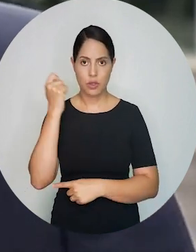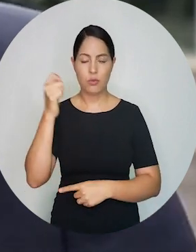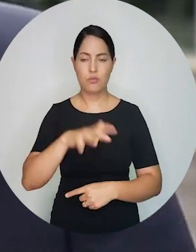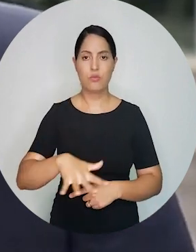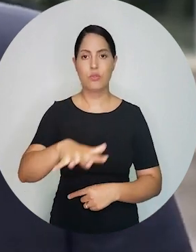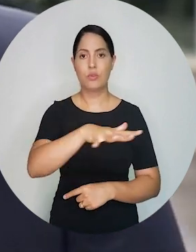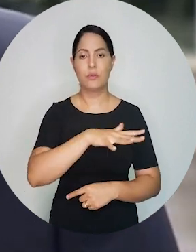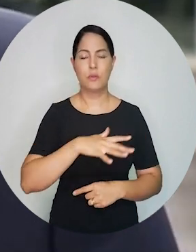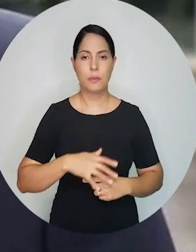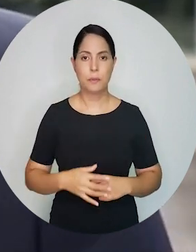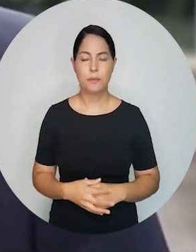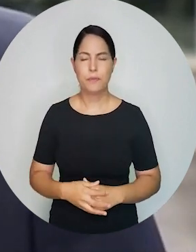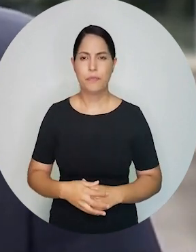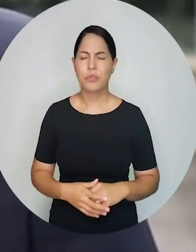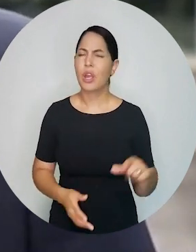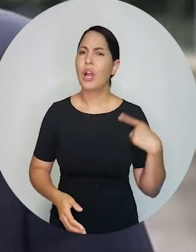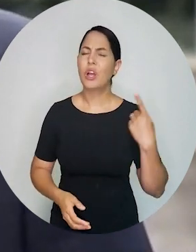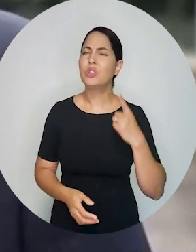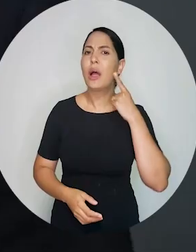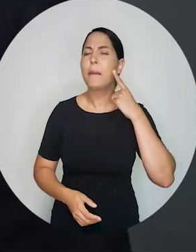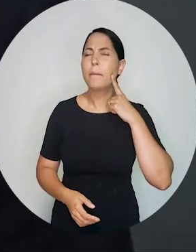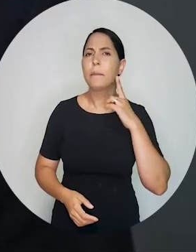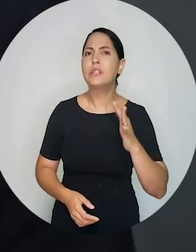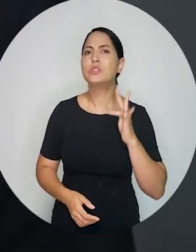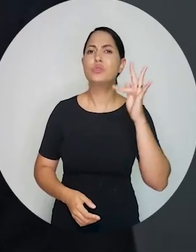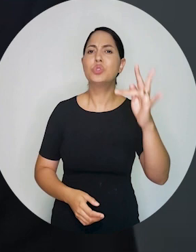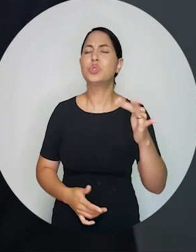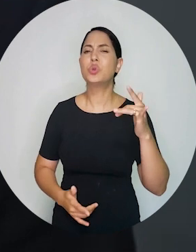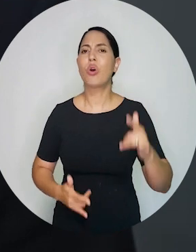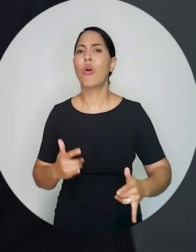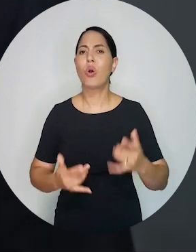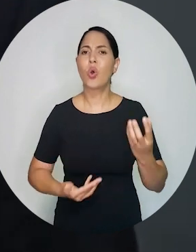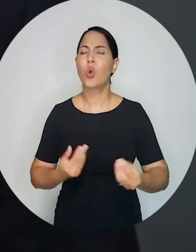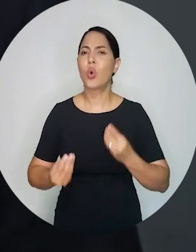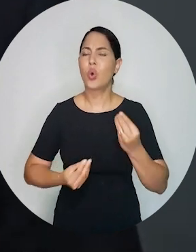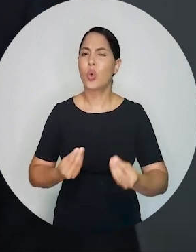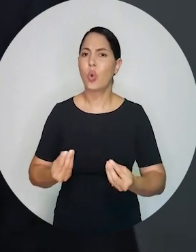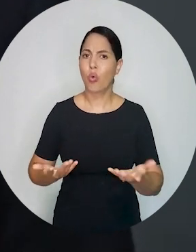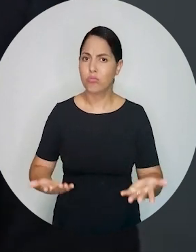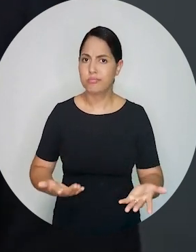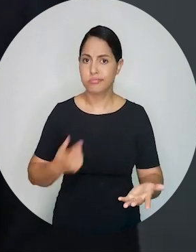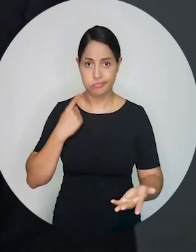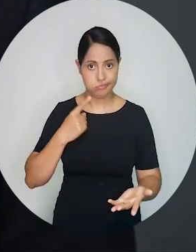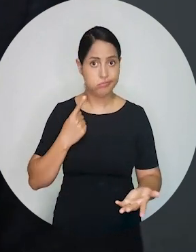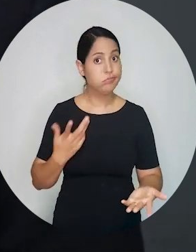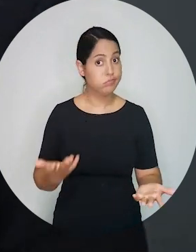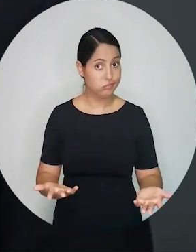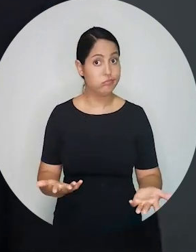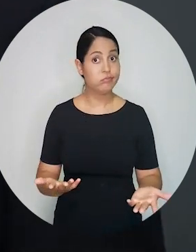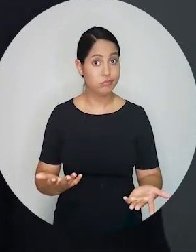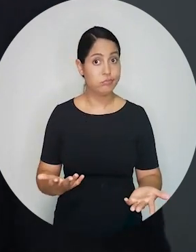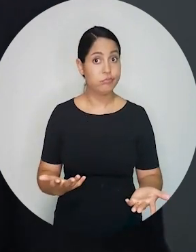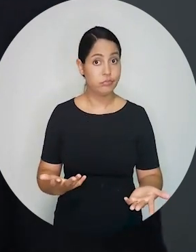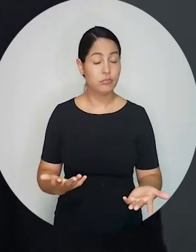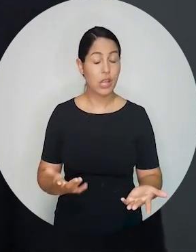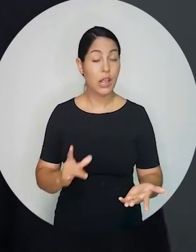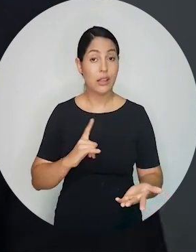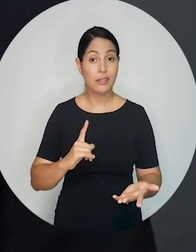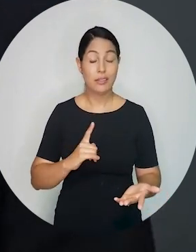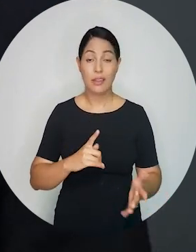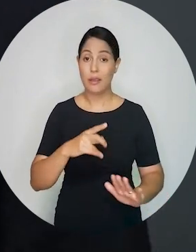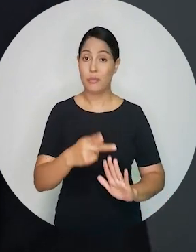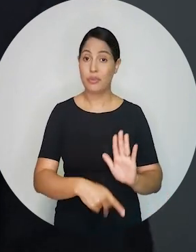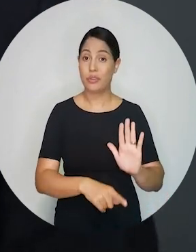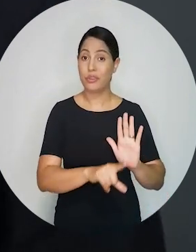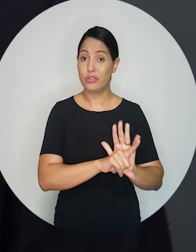de defesa da advocacia e da sociedade gaúcha. No momento, o Brasil está discutindo que caminho vai tomar sobre a regulação da inteligência artificial como um